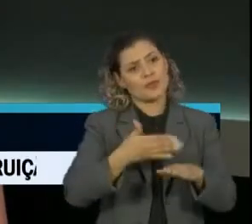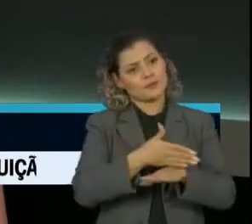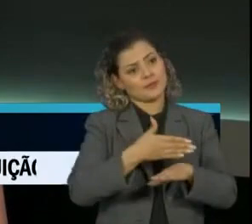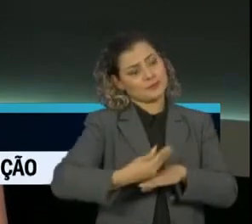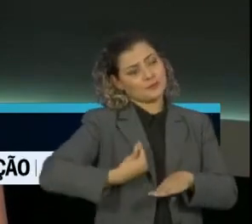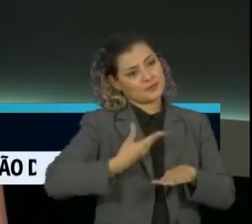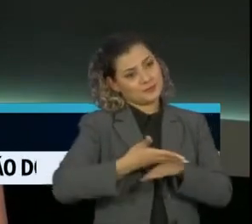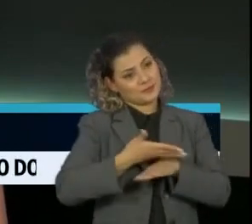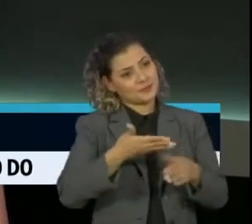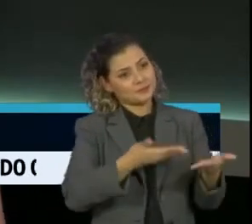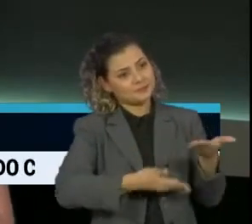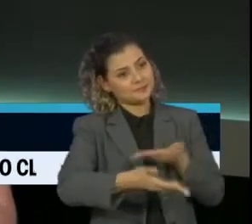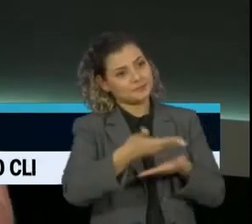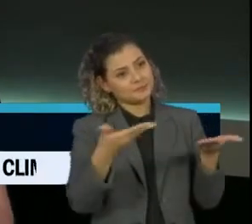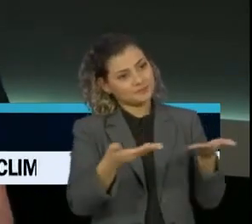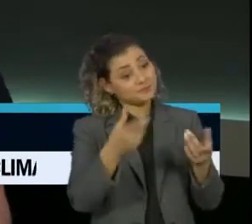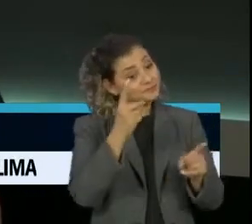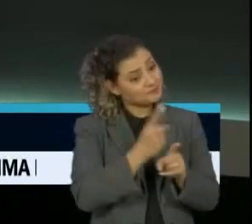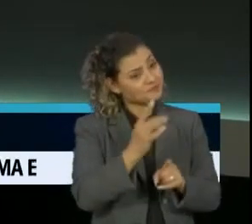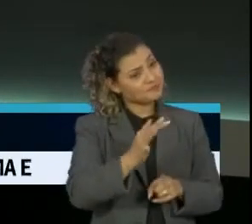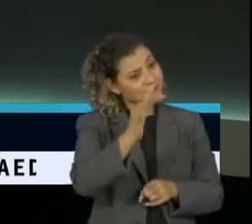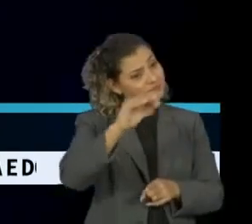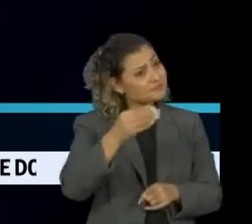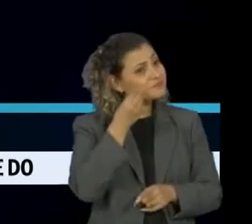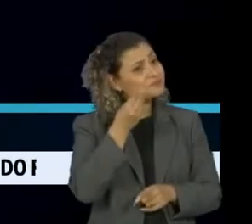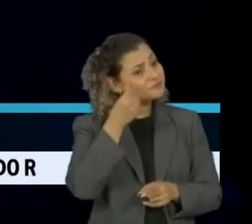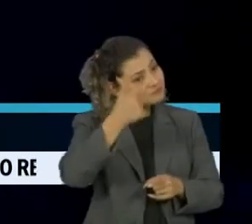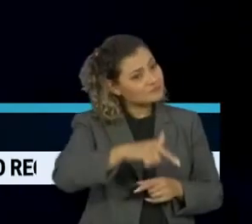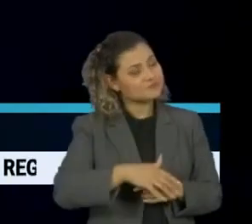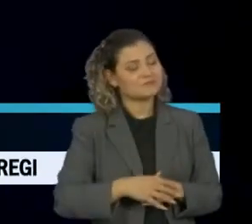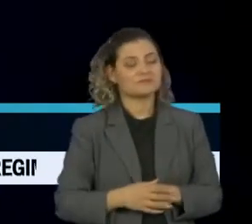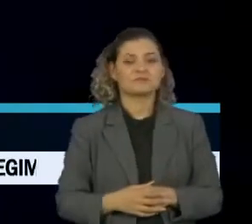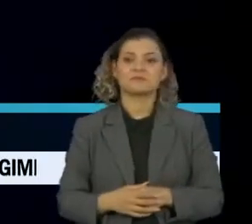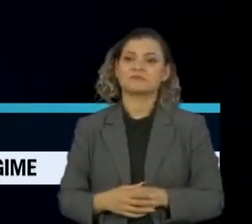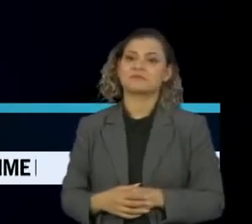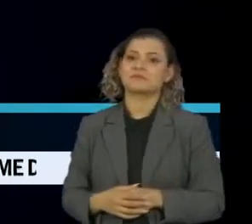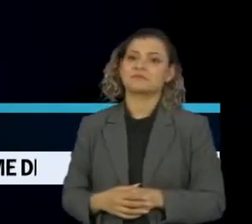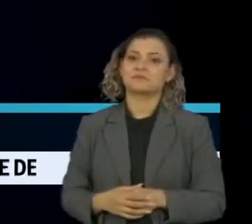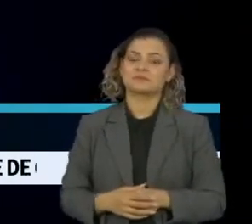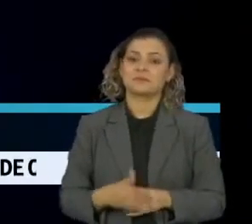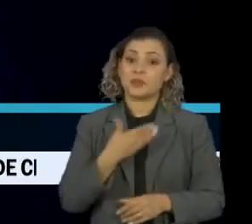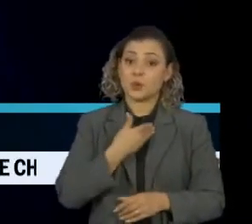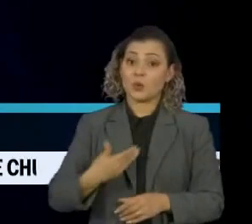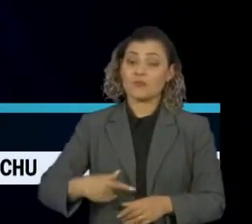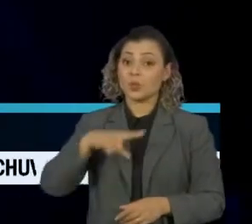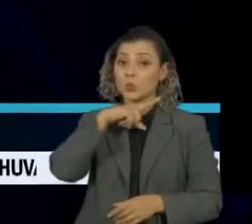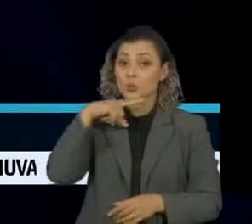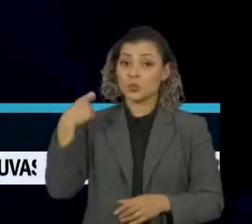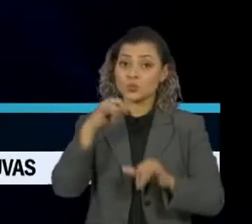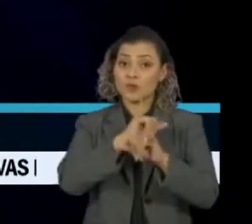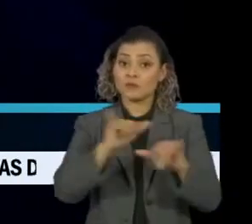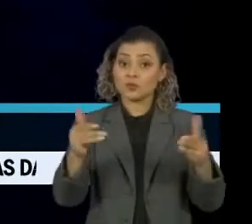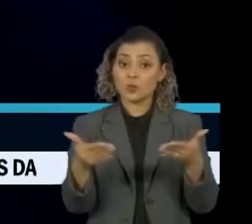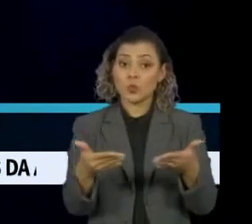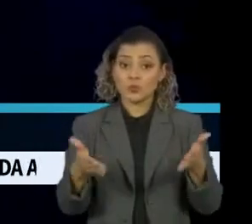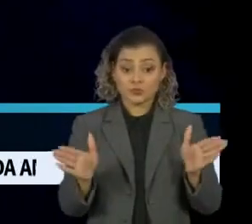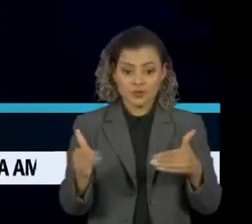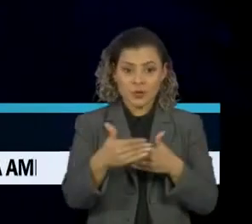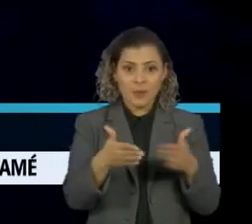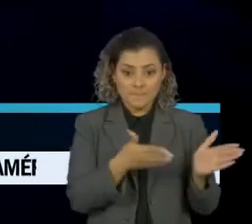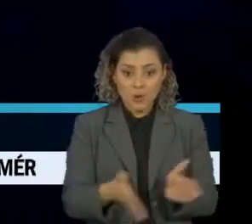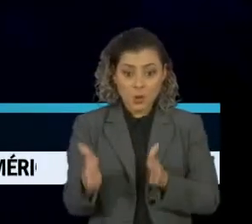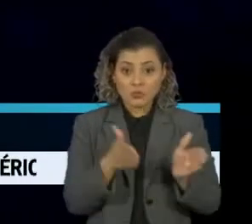hoje com a gente, Cândido Bracher. Até uma próxima oportunidade. O governo russo afirmou hoje que o primeiro lote da